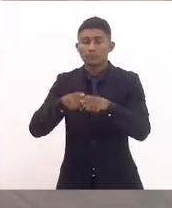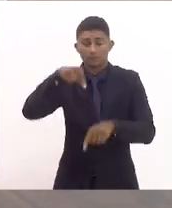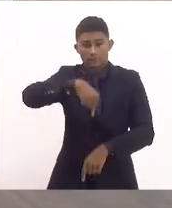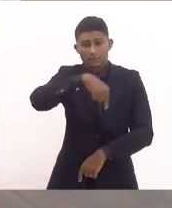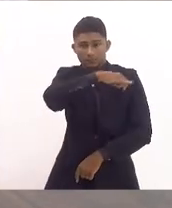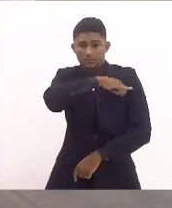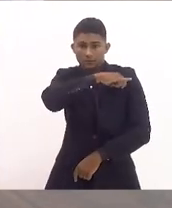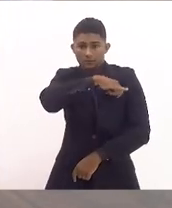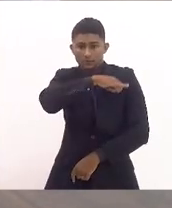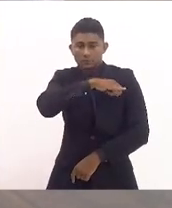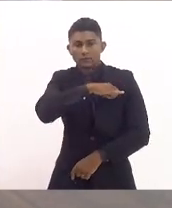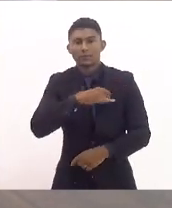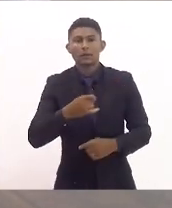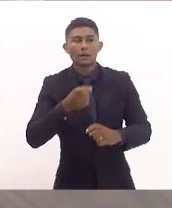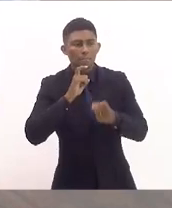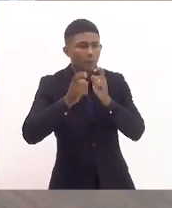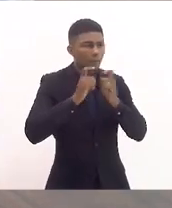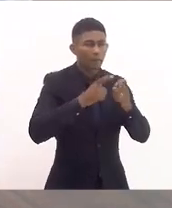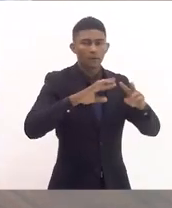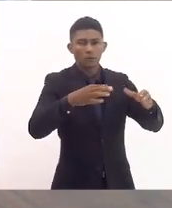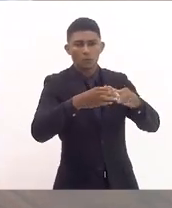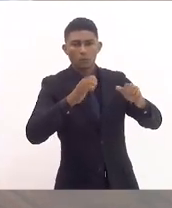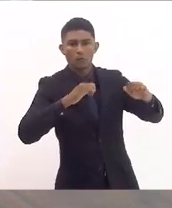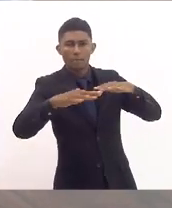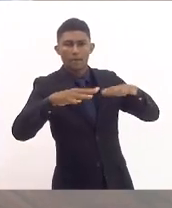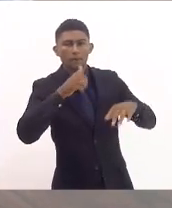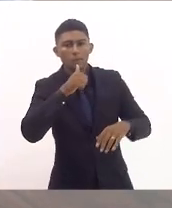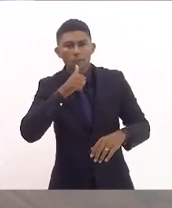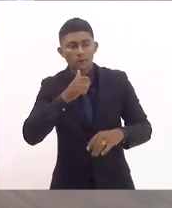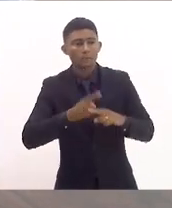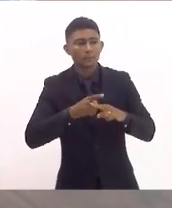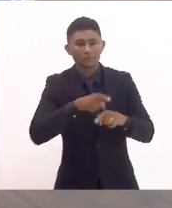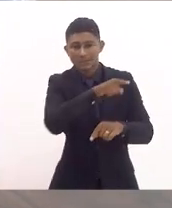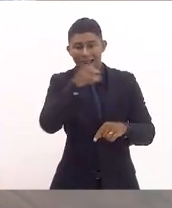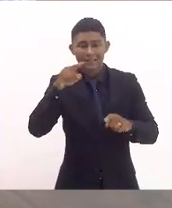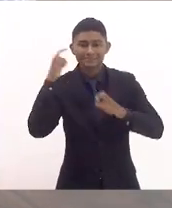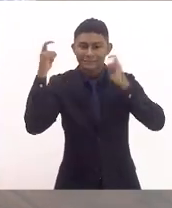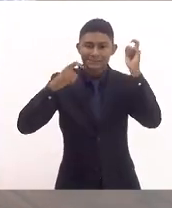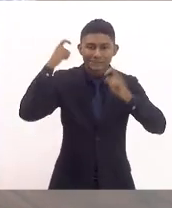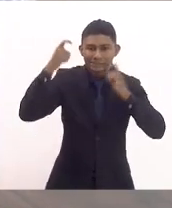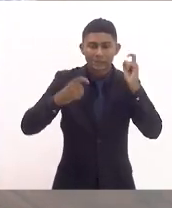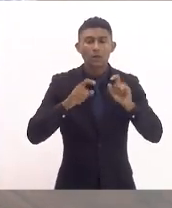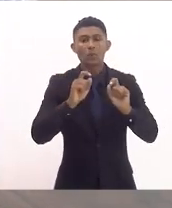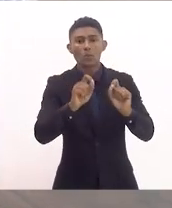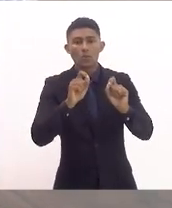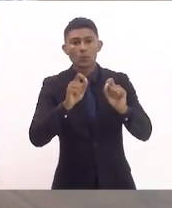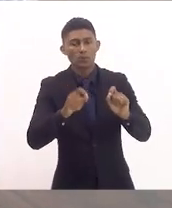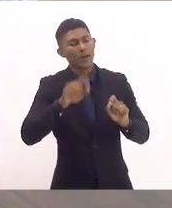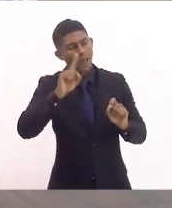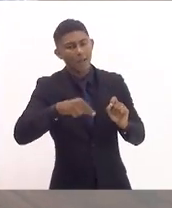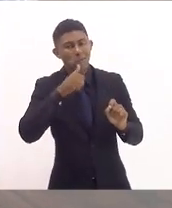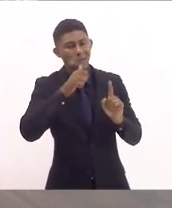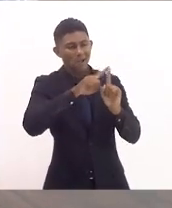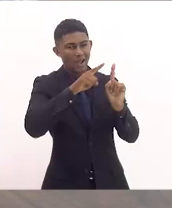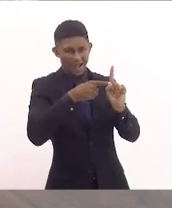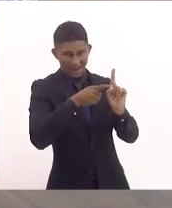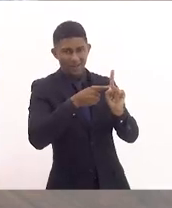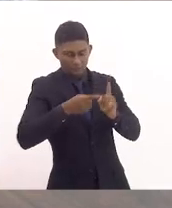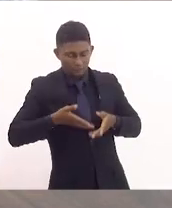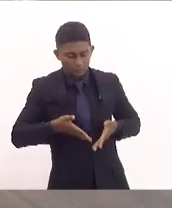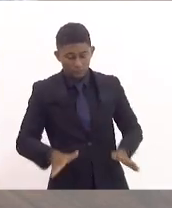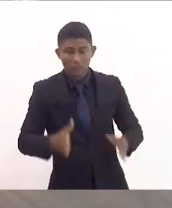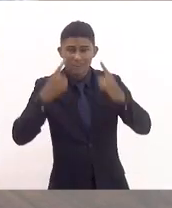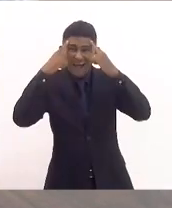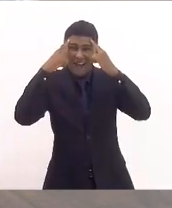estado do Rio de Janeiro que vem se debruçando sobre esse tema da violência obstétrica e da mortalidade materna E também qual